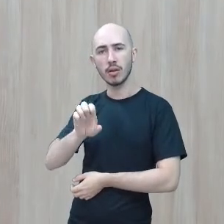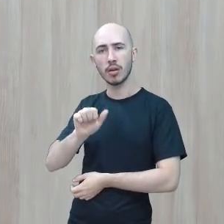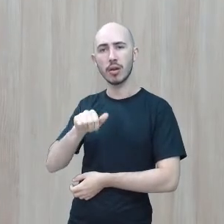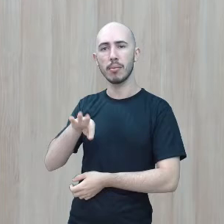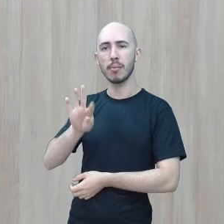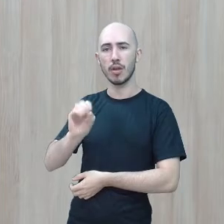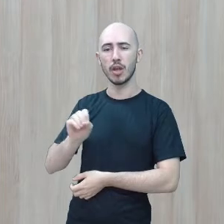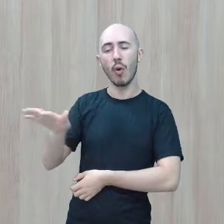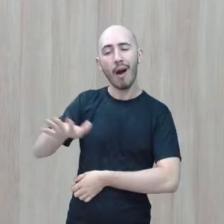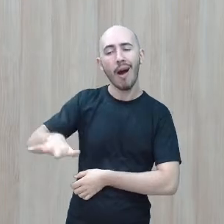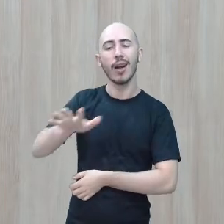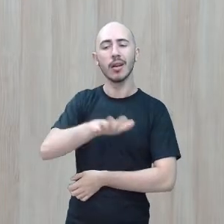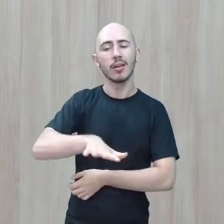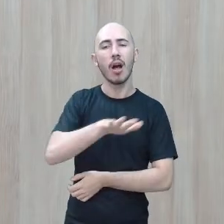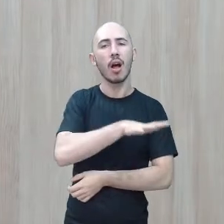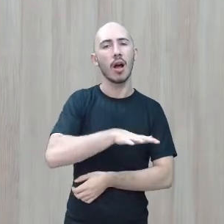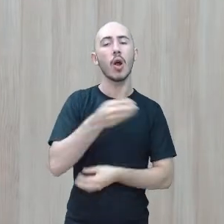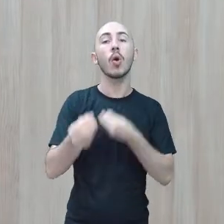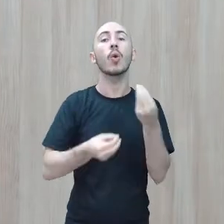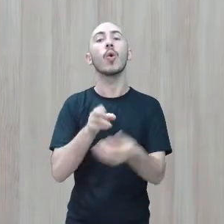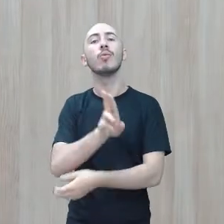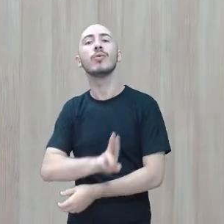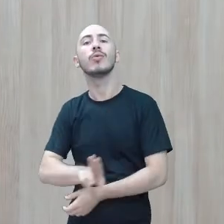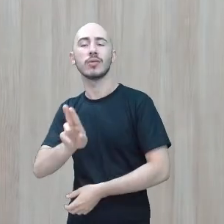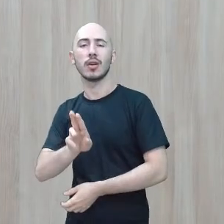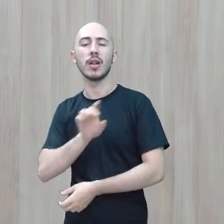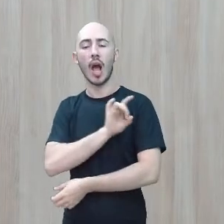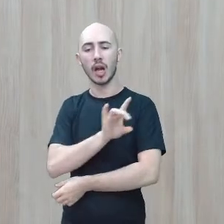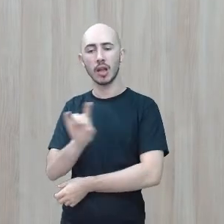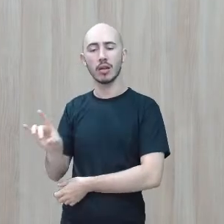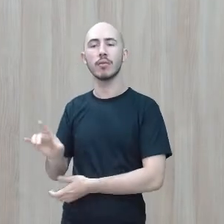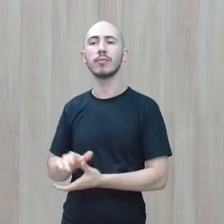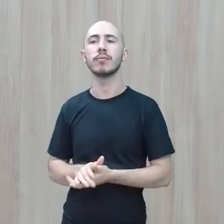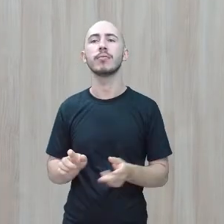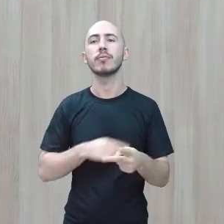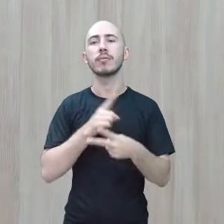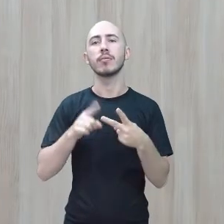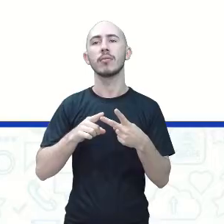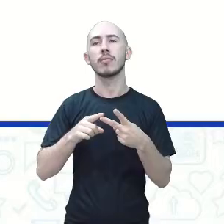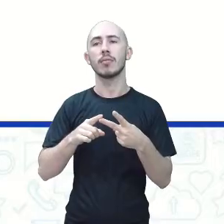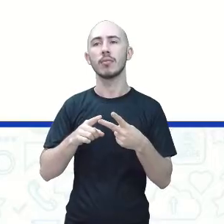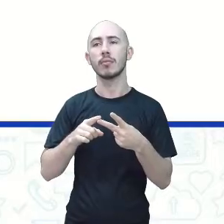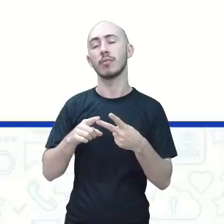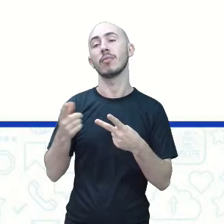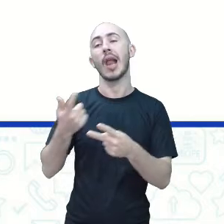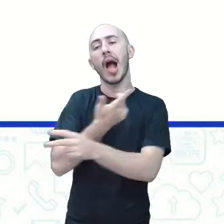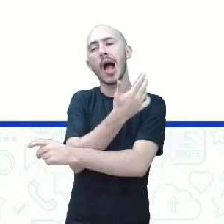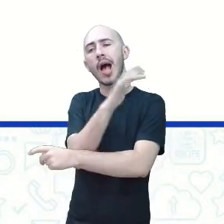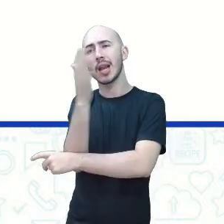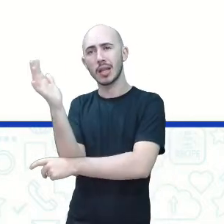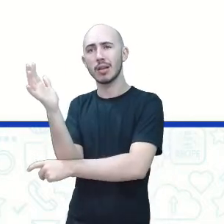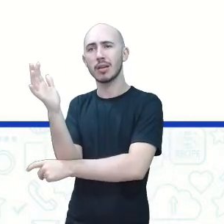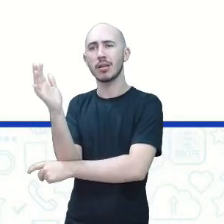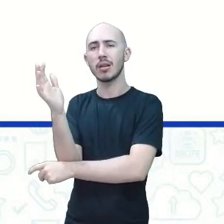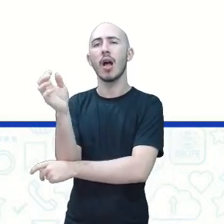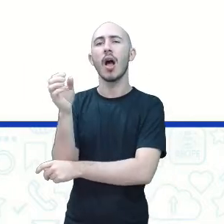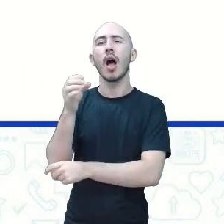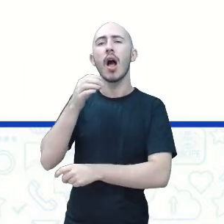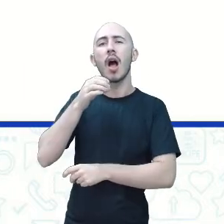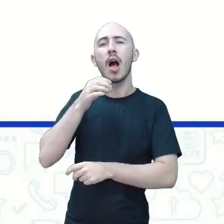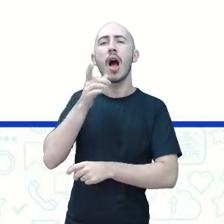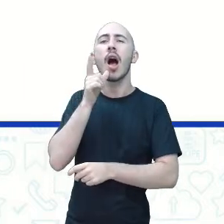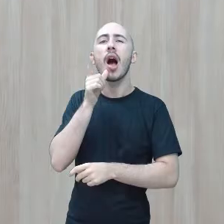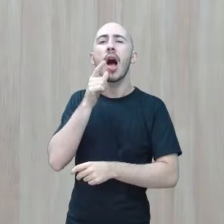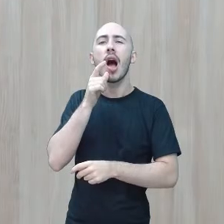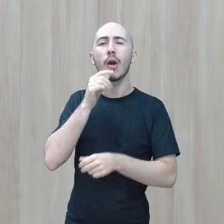divide e como vão ser utilizadas aquelas áreas, certo? Política de meio ambiente e saneamento básico, que também